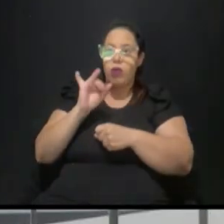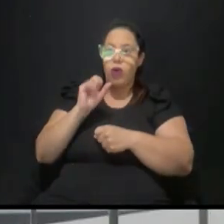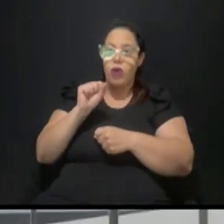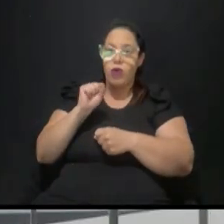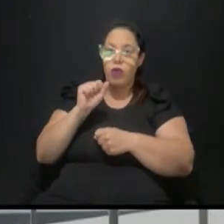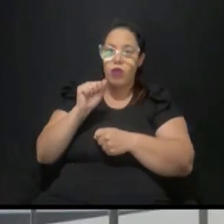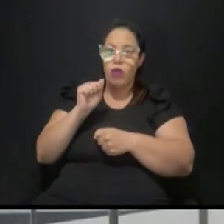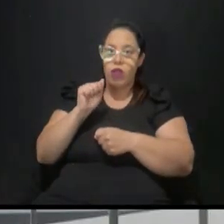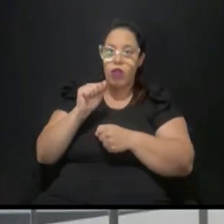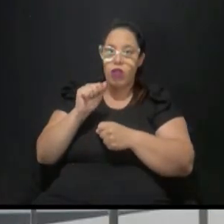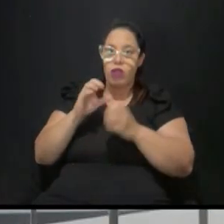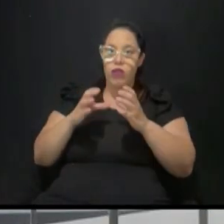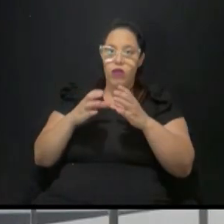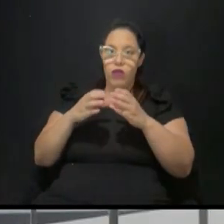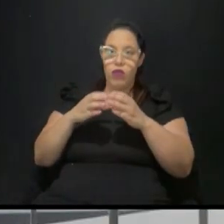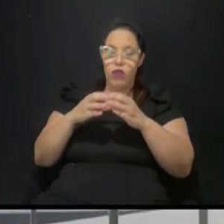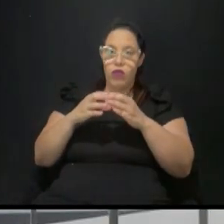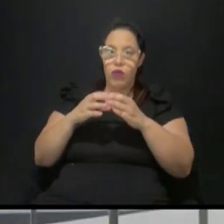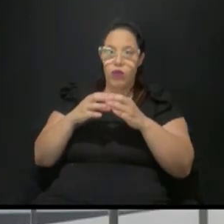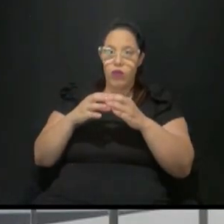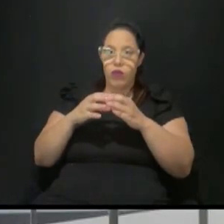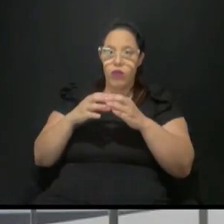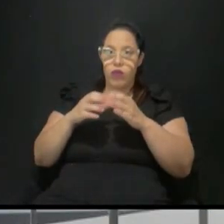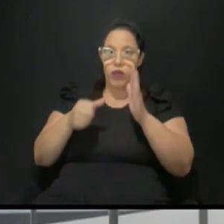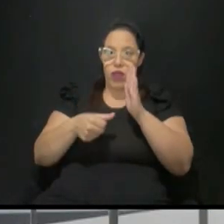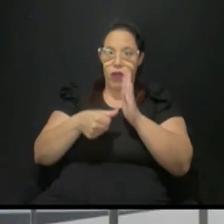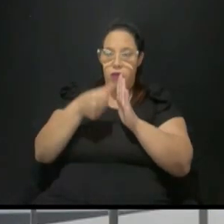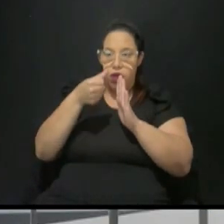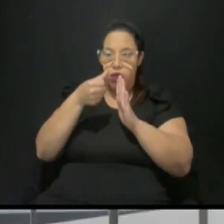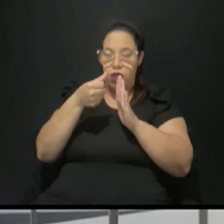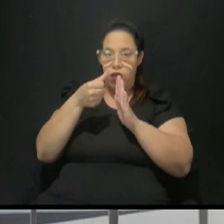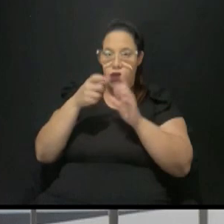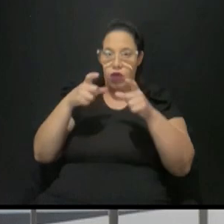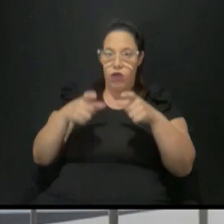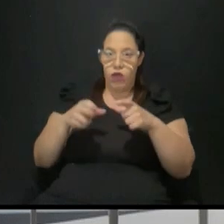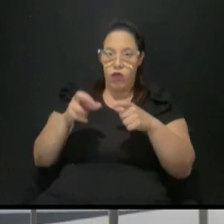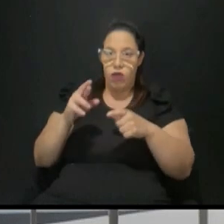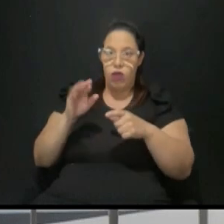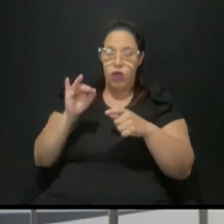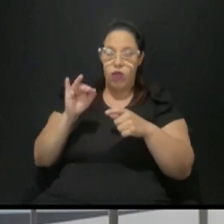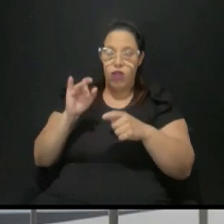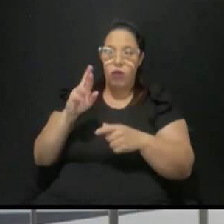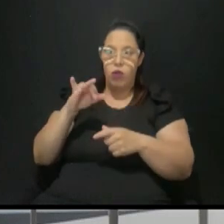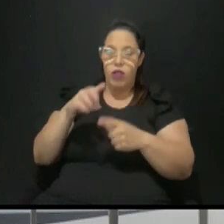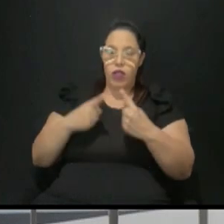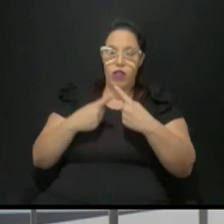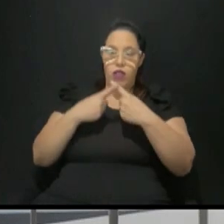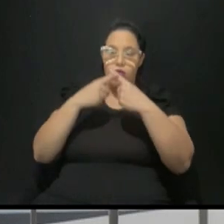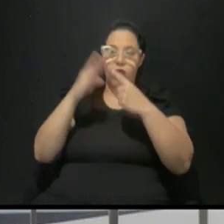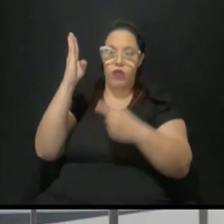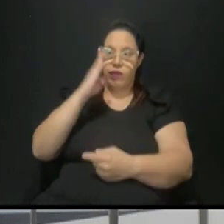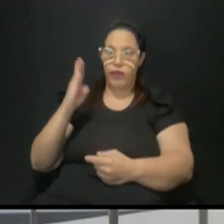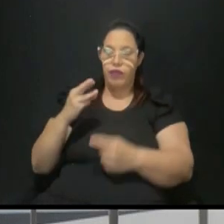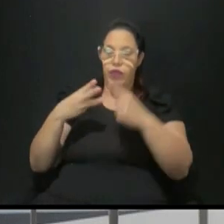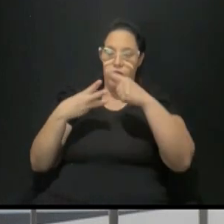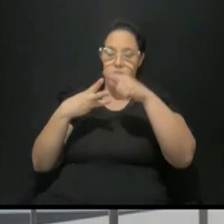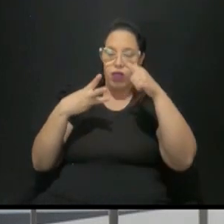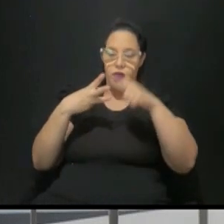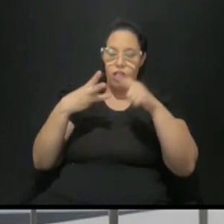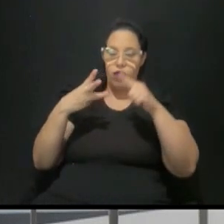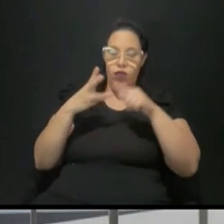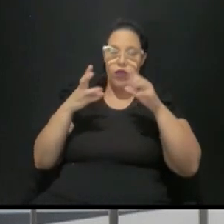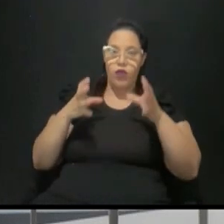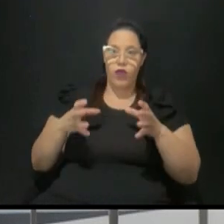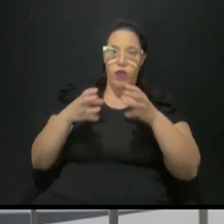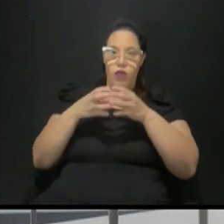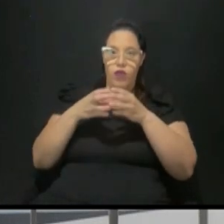ela ficou em primeiro lugar no Campeonato Brasileiro. Tá. Então, as 3 equipes que pegam pódio,